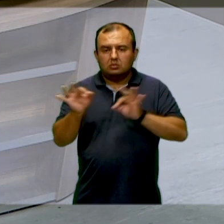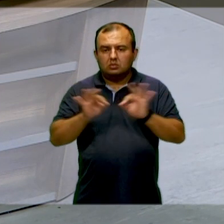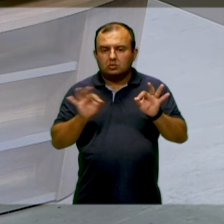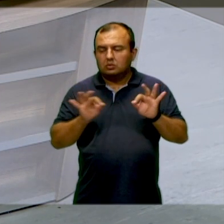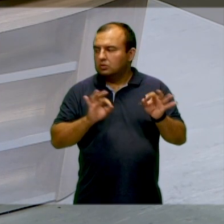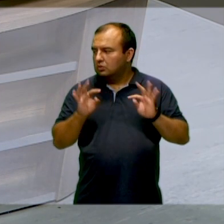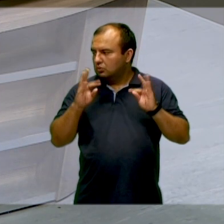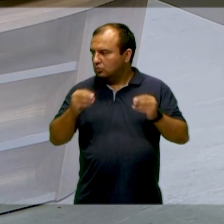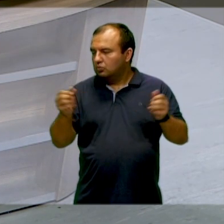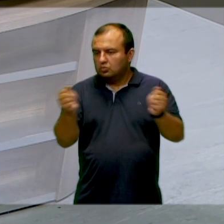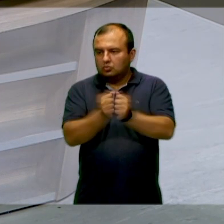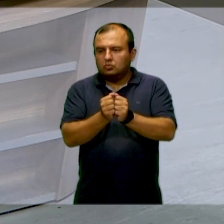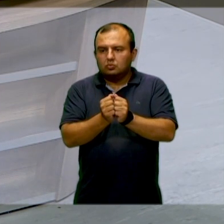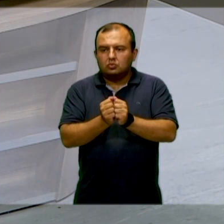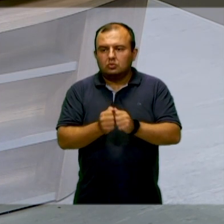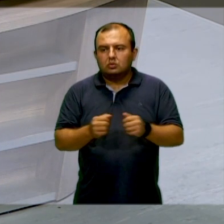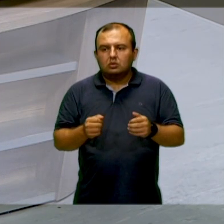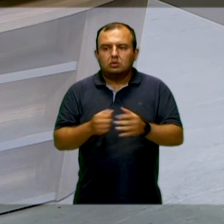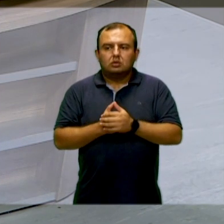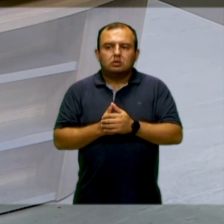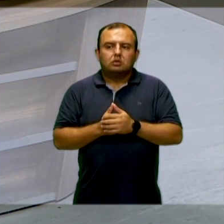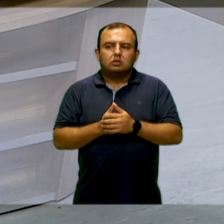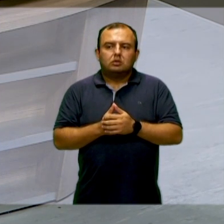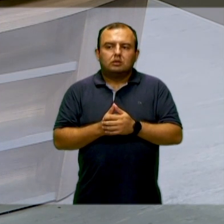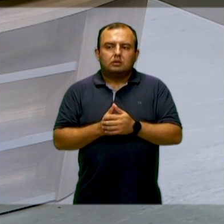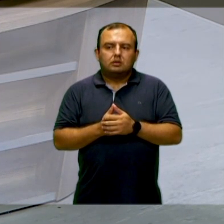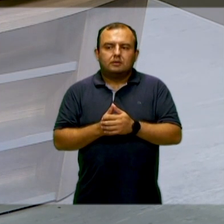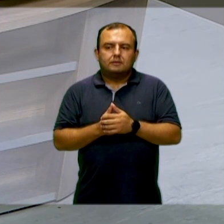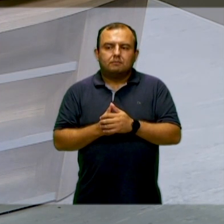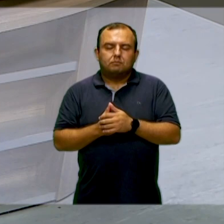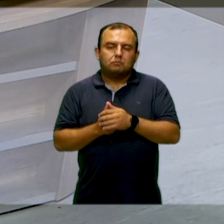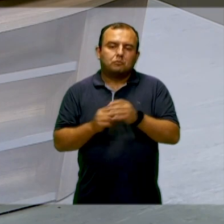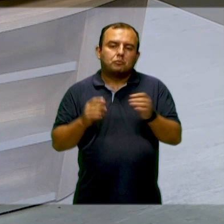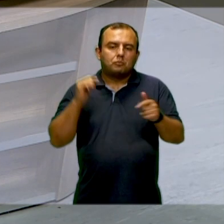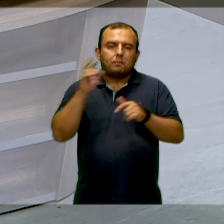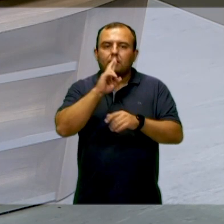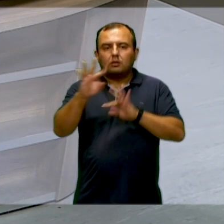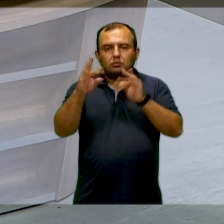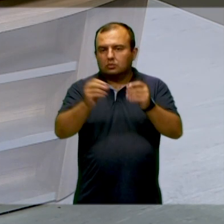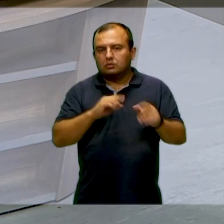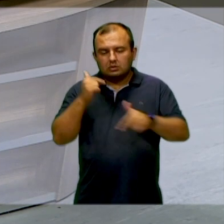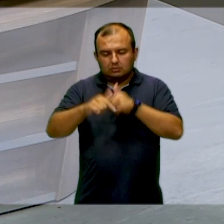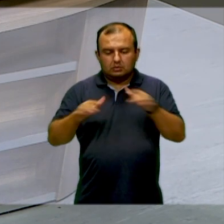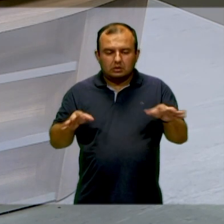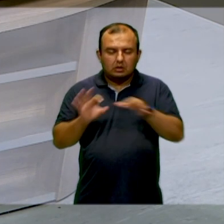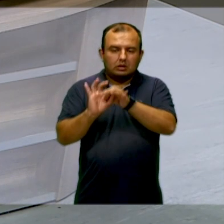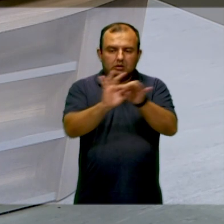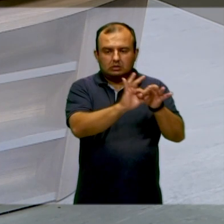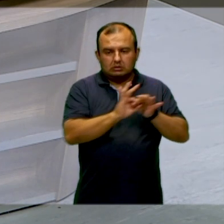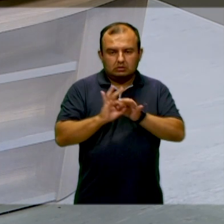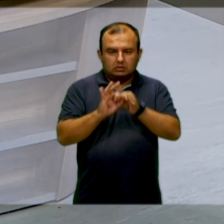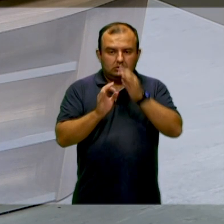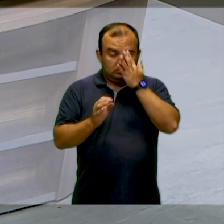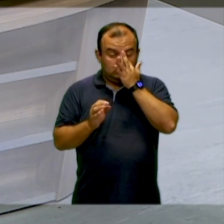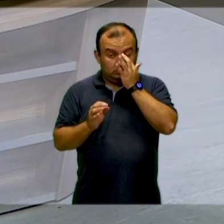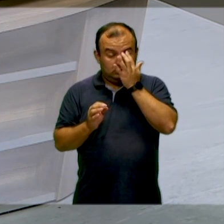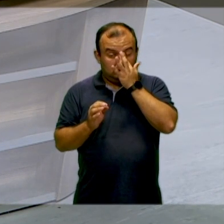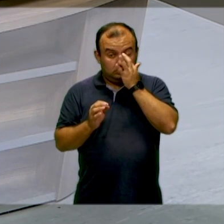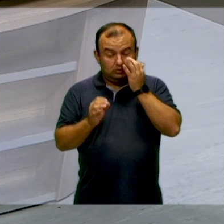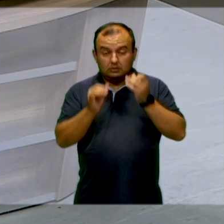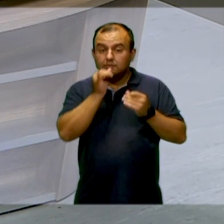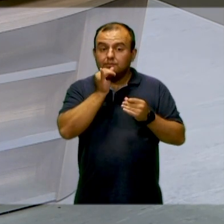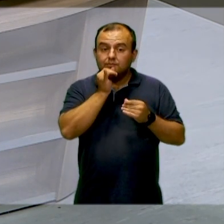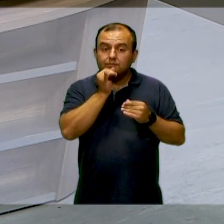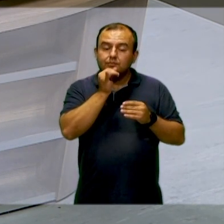junto. Não é responder por todos, é trabalhar interligado. Por exemplo, vamos lá, esse final de